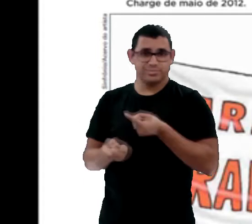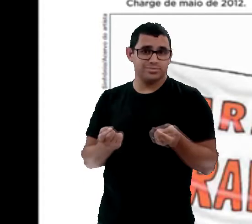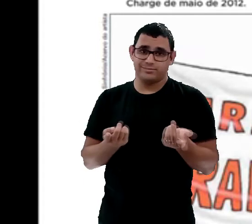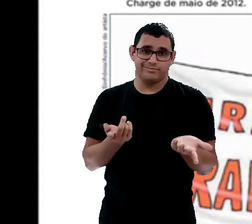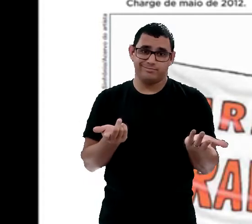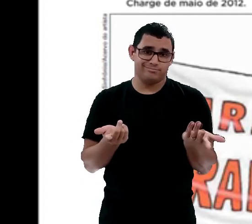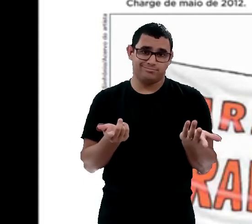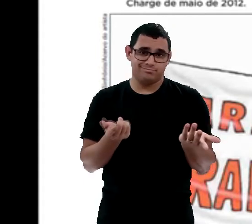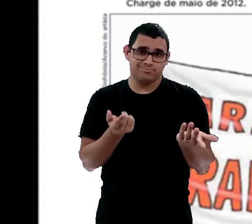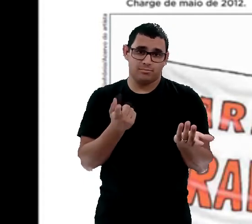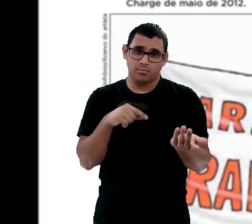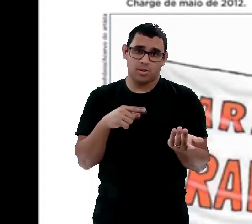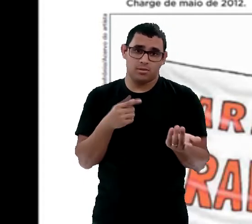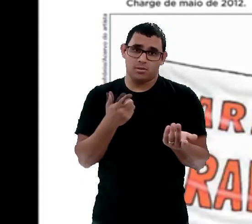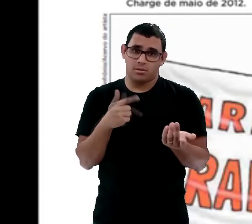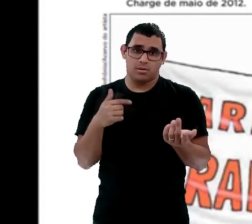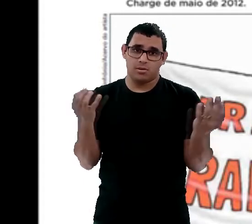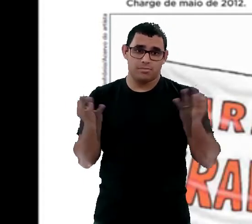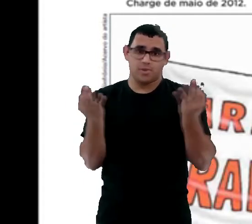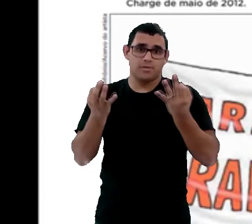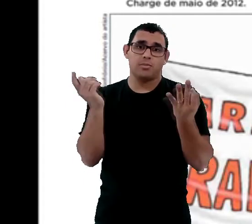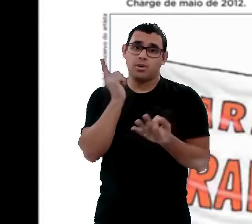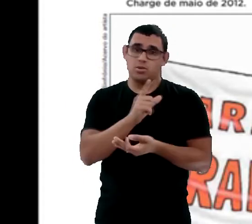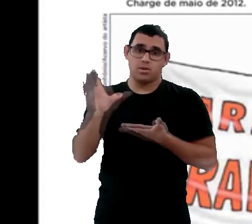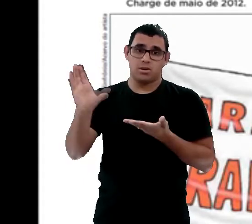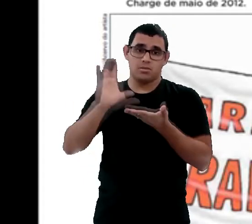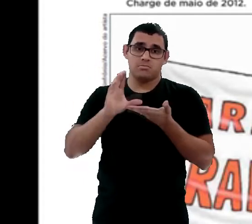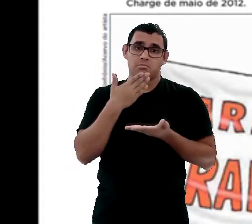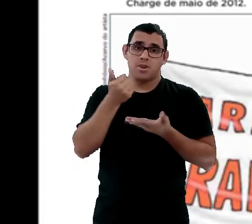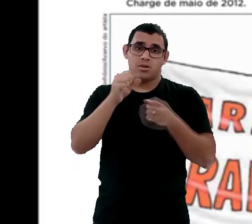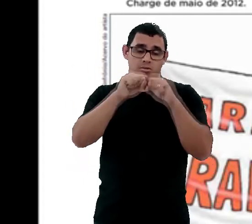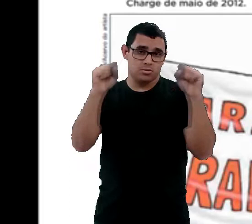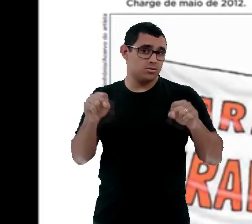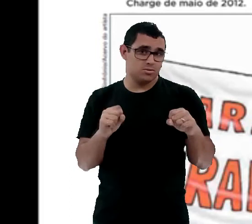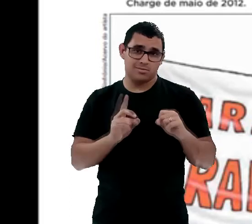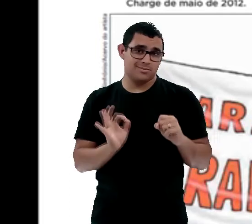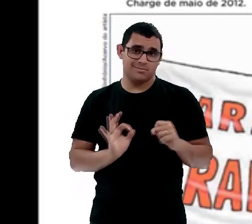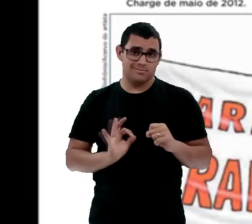da economia pelo mercado, não foi suficiente para